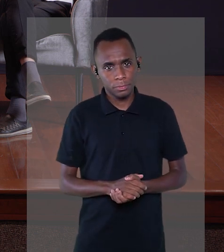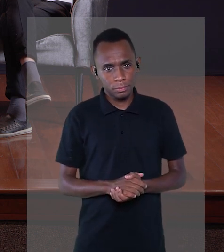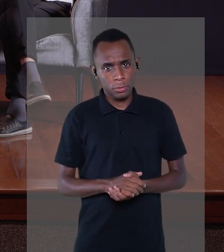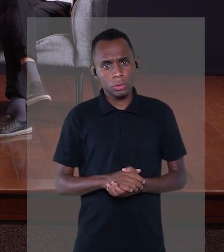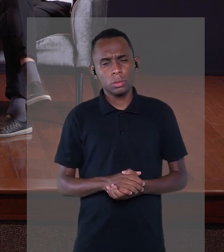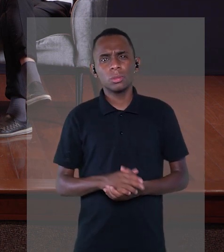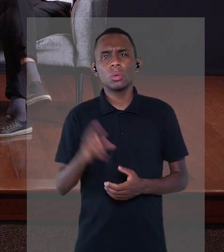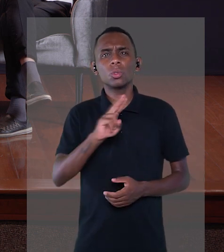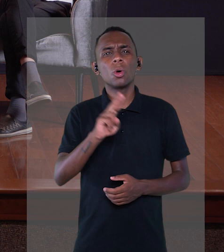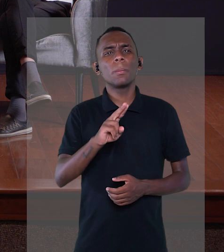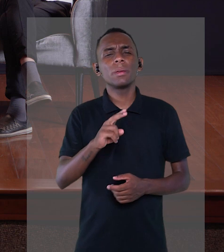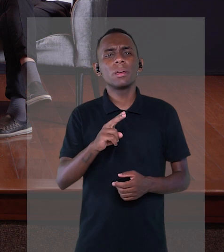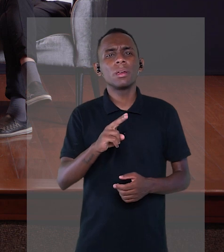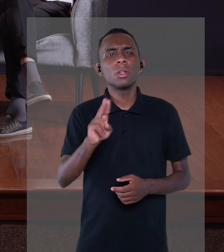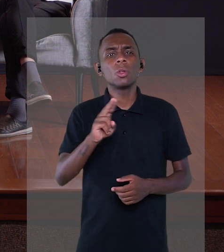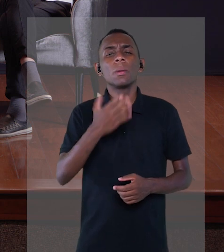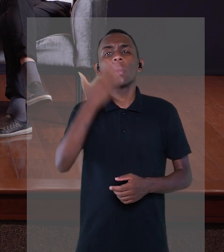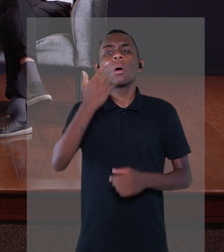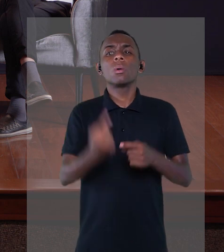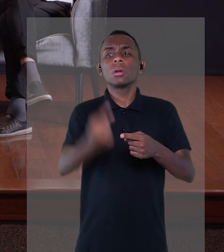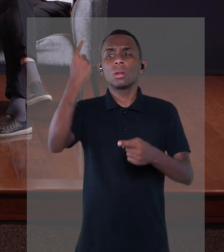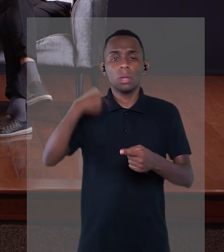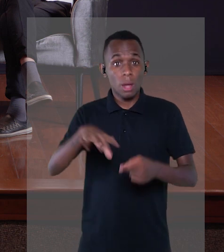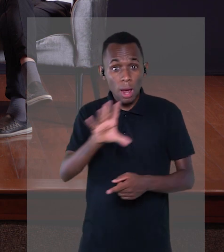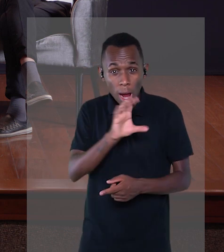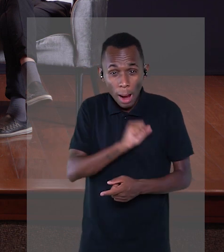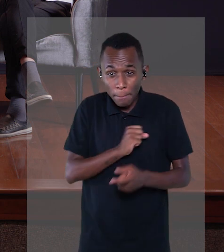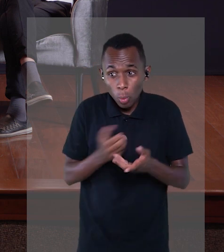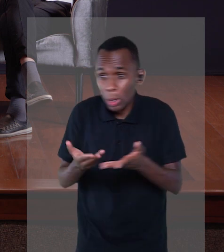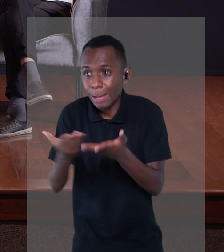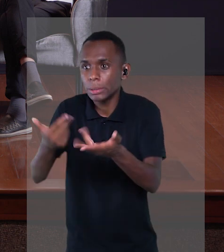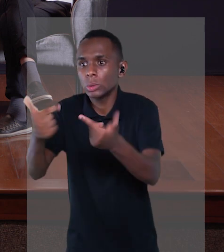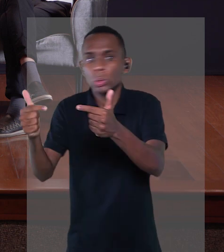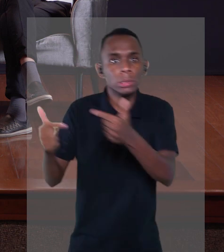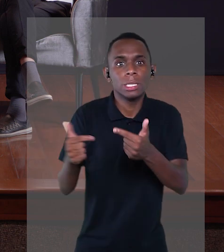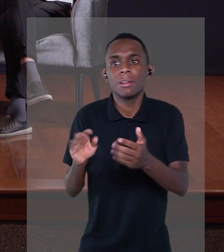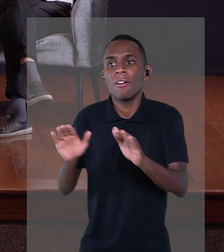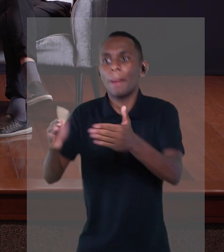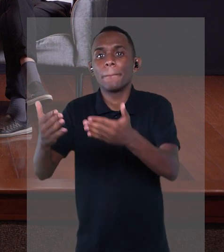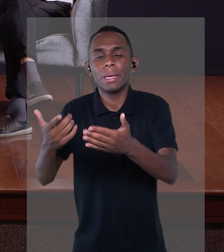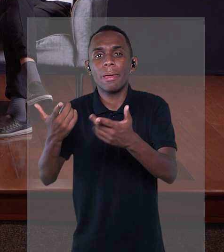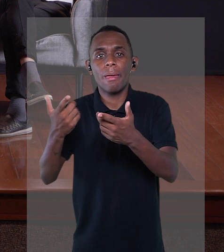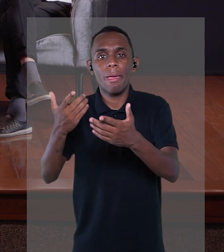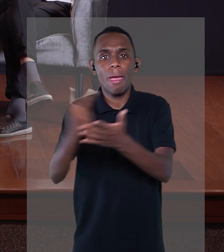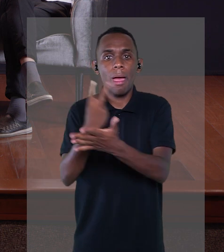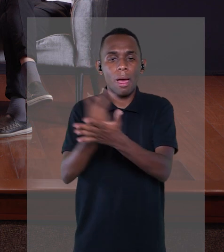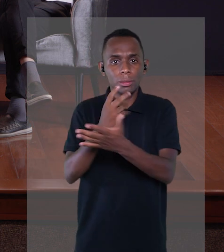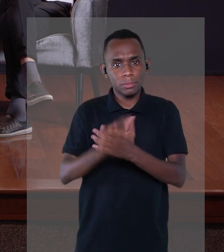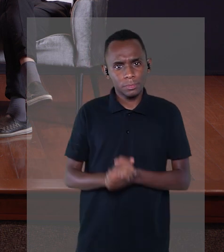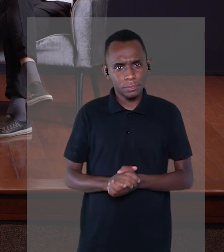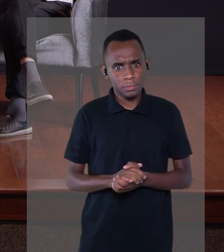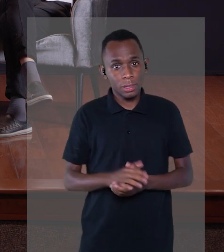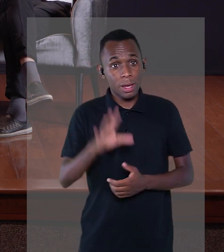Eu não me lembro como é que é. O quê? Vida Haverá, qual era o nome? Amor em Perdição. Eu falei, Sérgio, a gente já tinha primeiro amor. Não, Amor